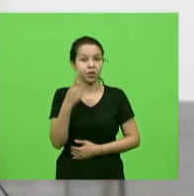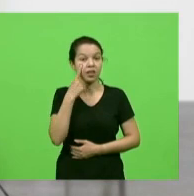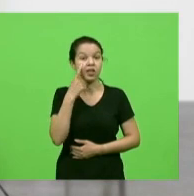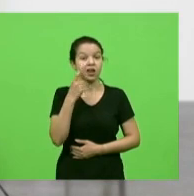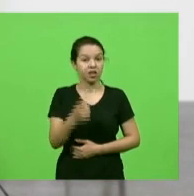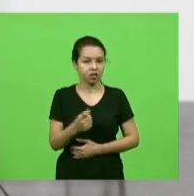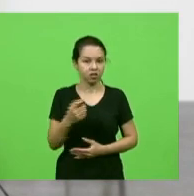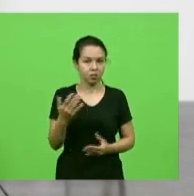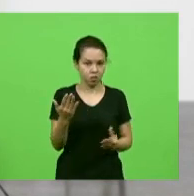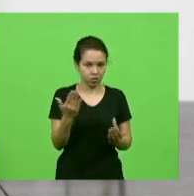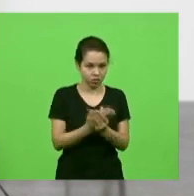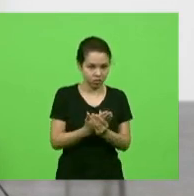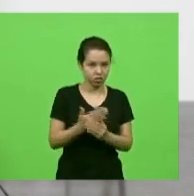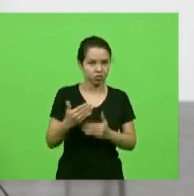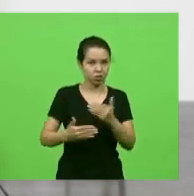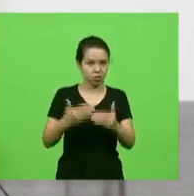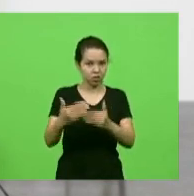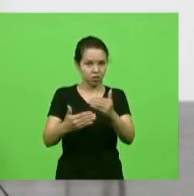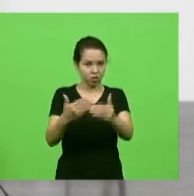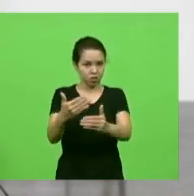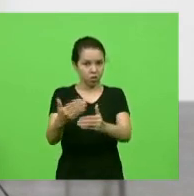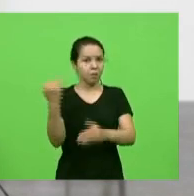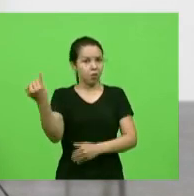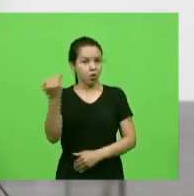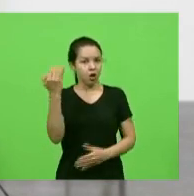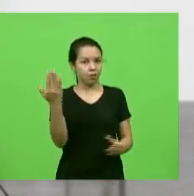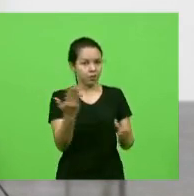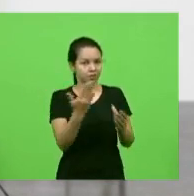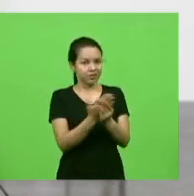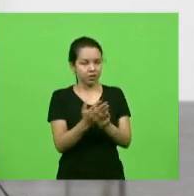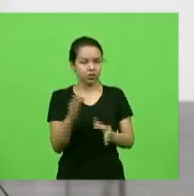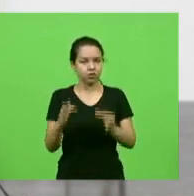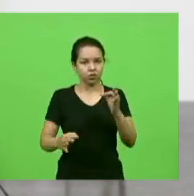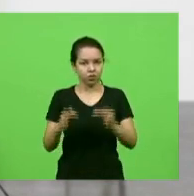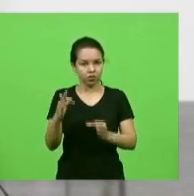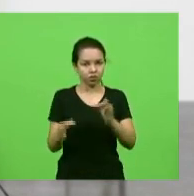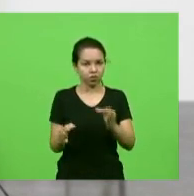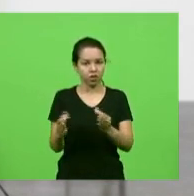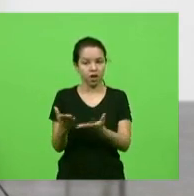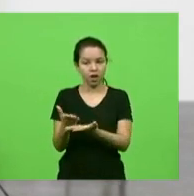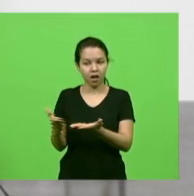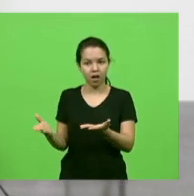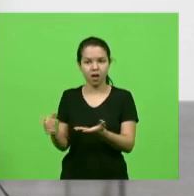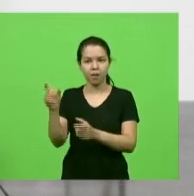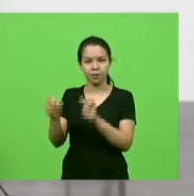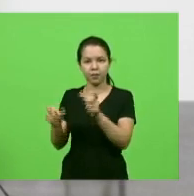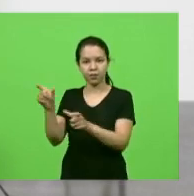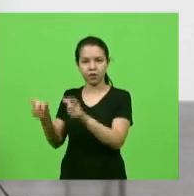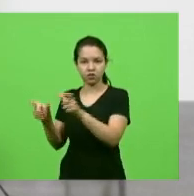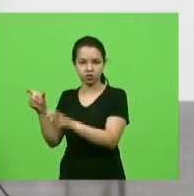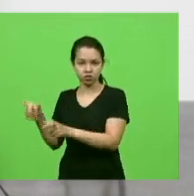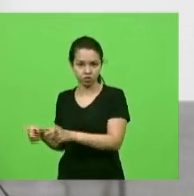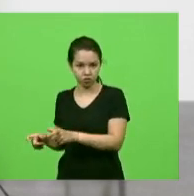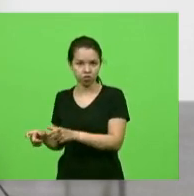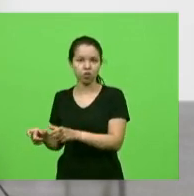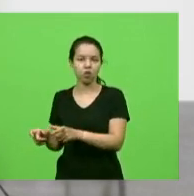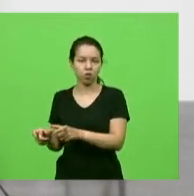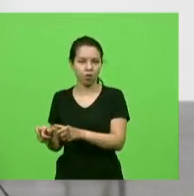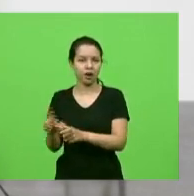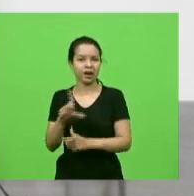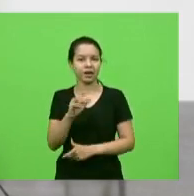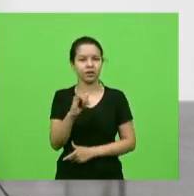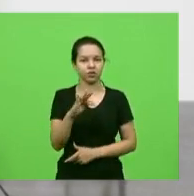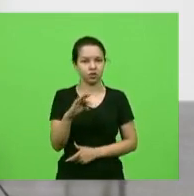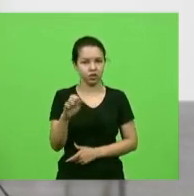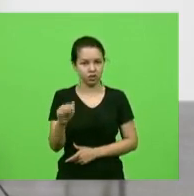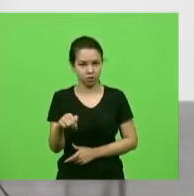ao processo judicial diz respeito àqueles que litigam. A dedução de nulidade cabe apenas